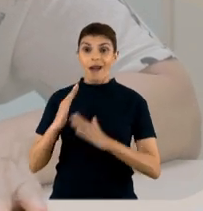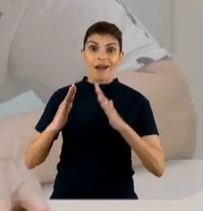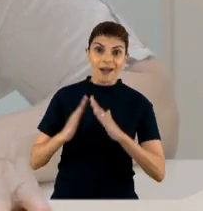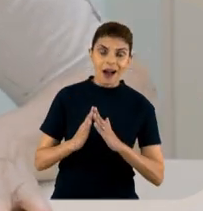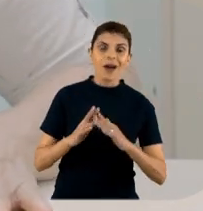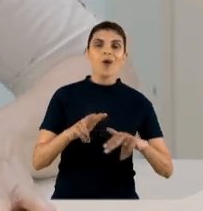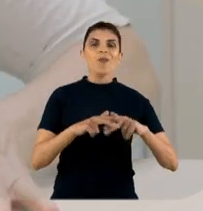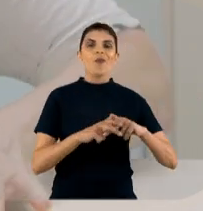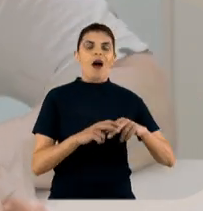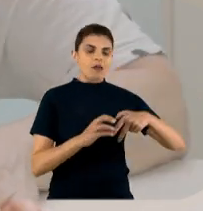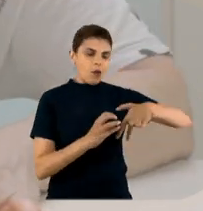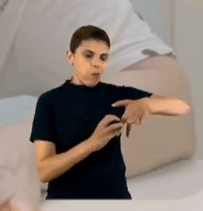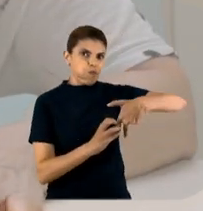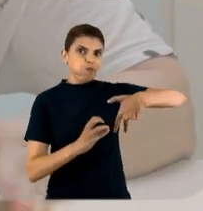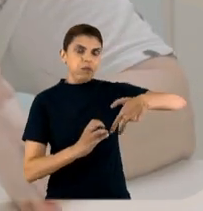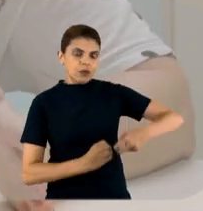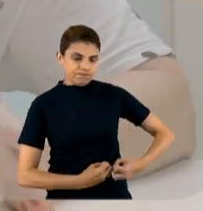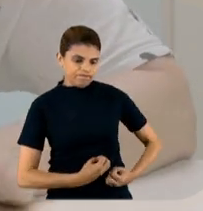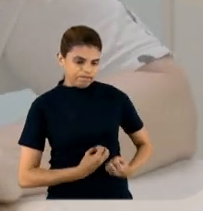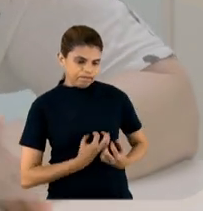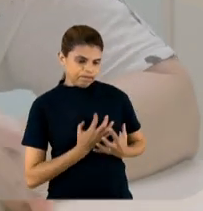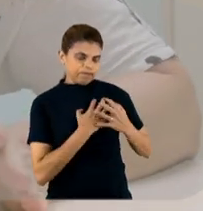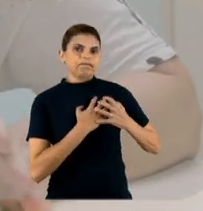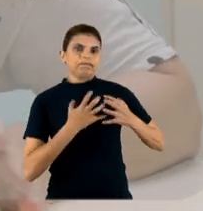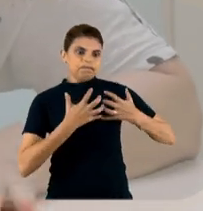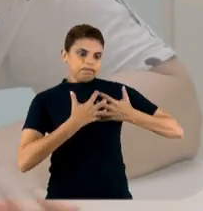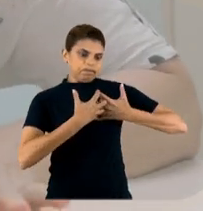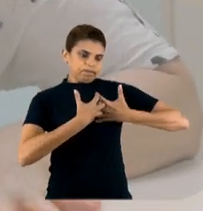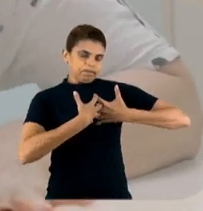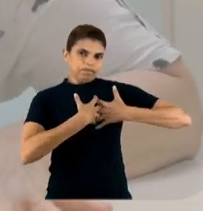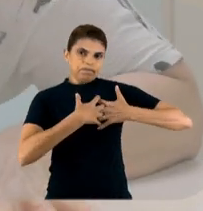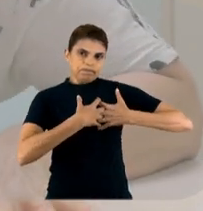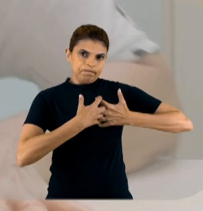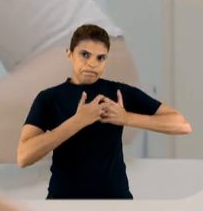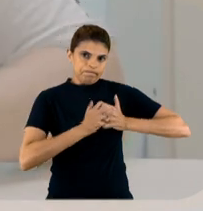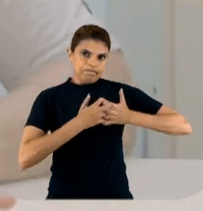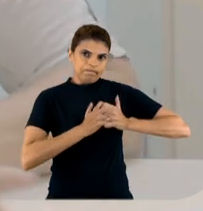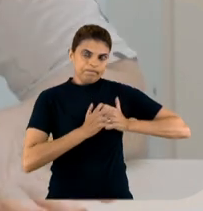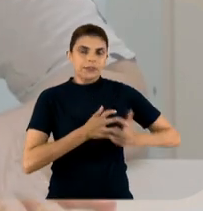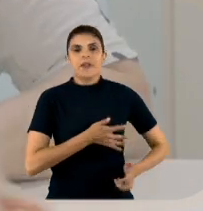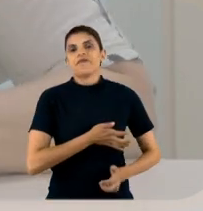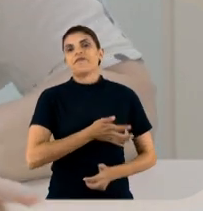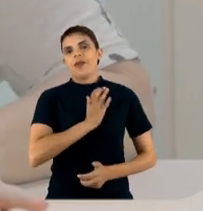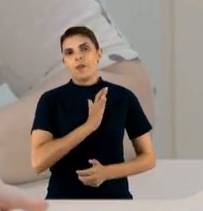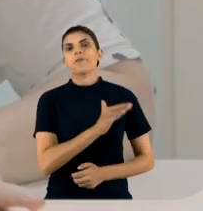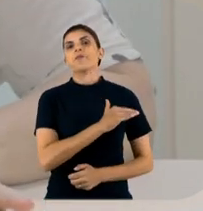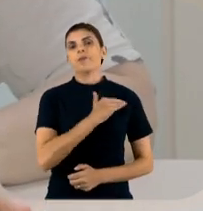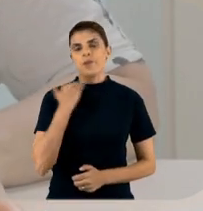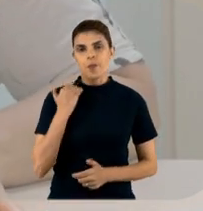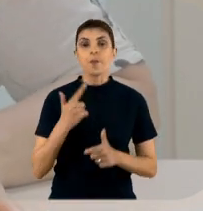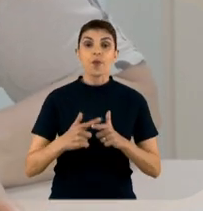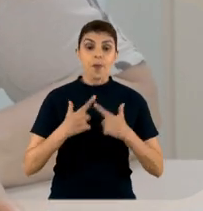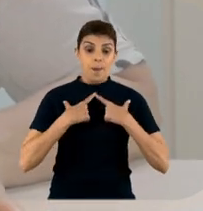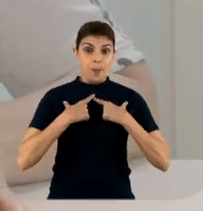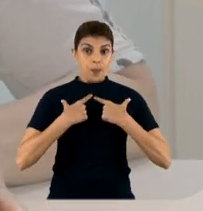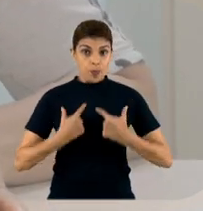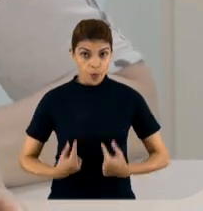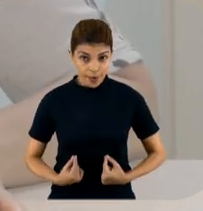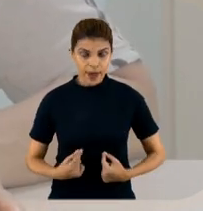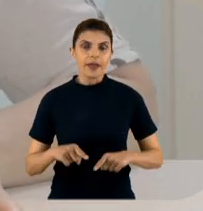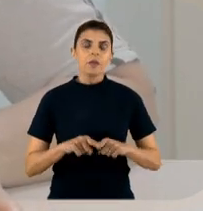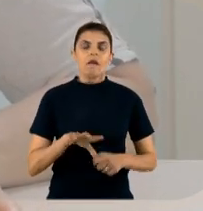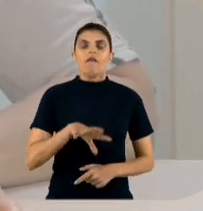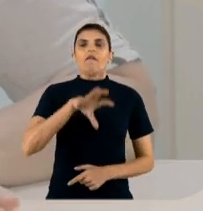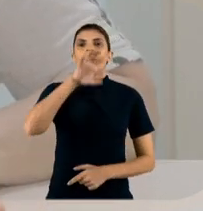trombose gerando infarto miocárdio eh eventos trombóticos Agudos né de trombose pulmonar né